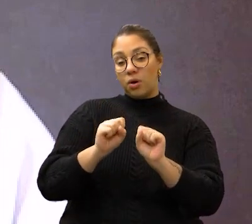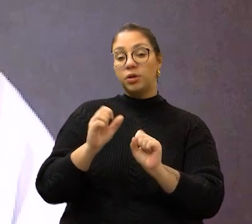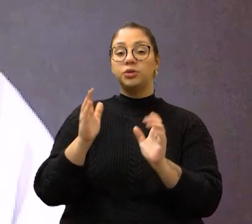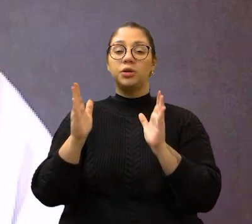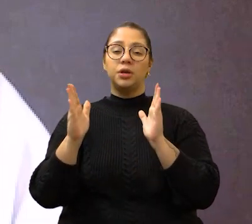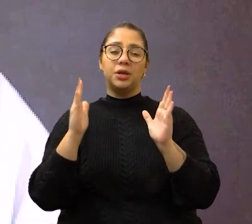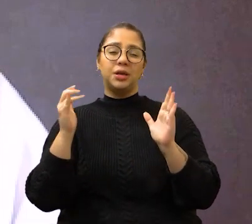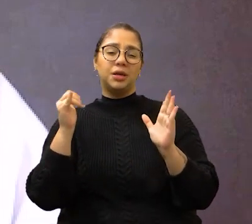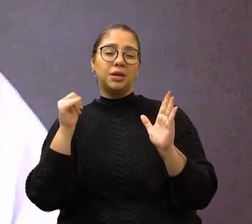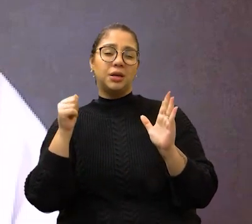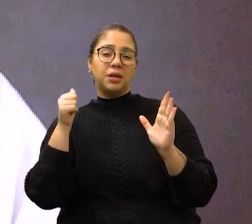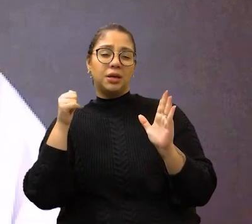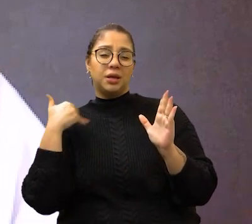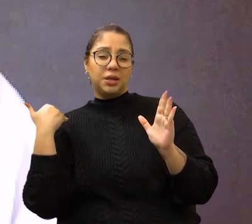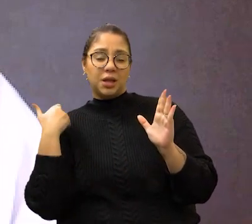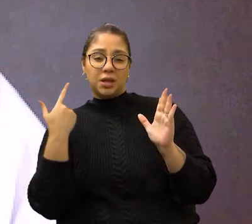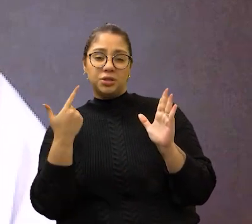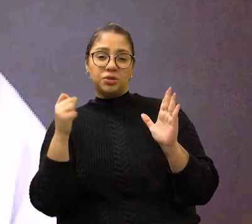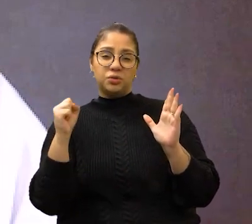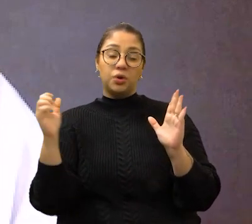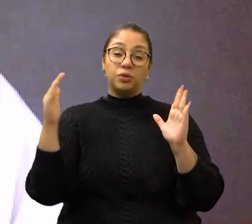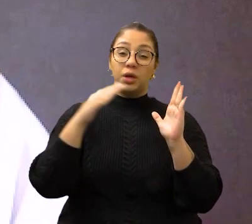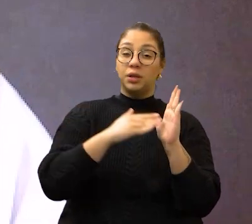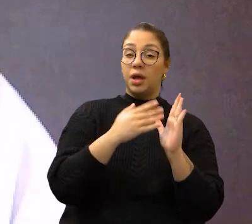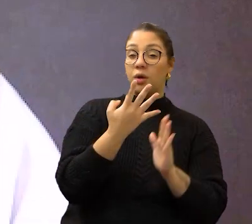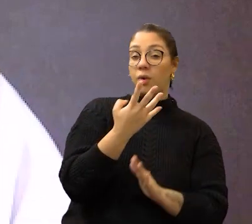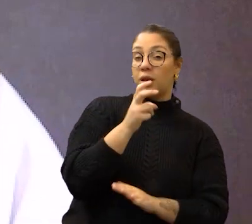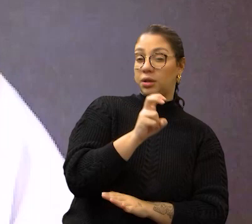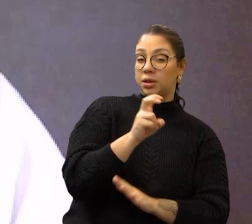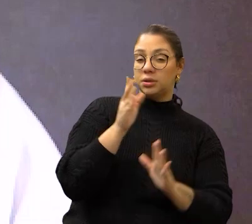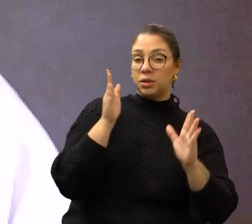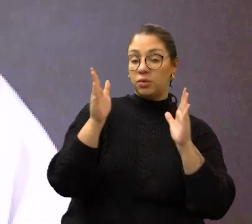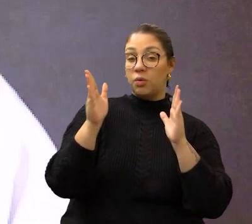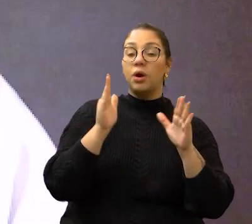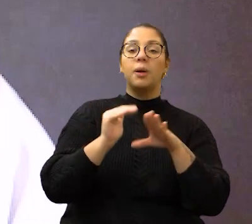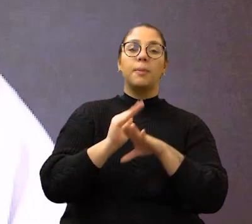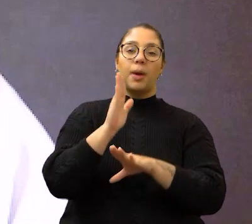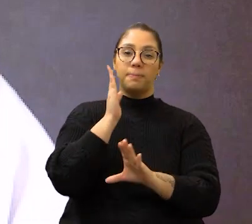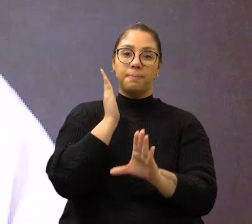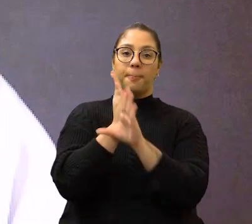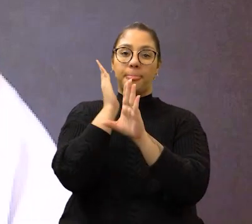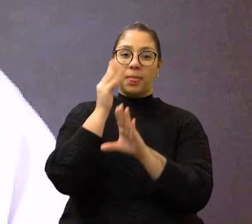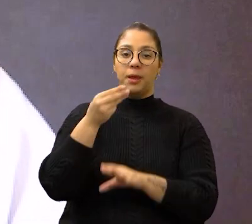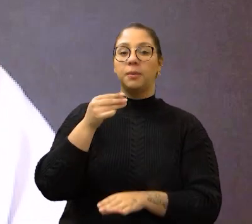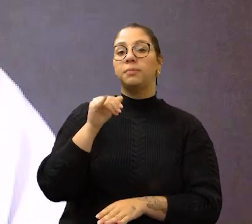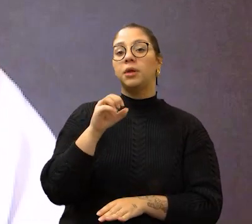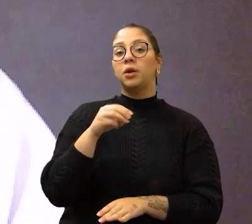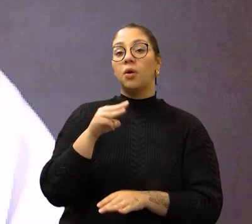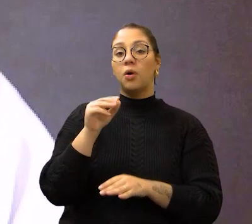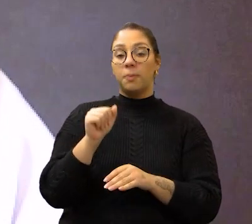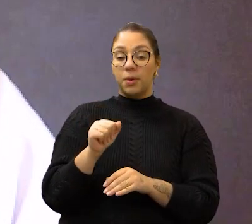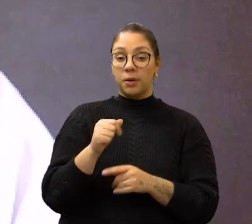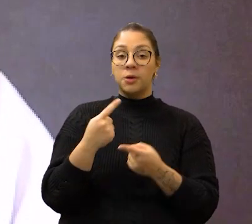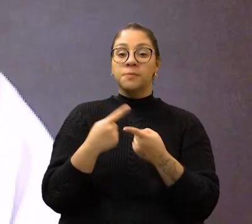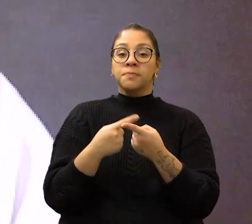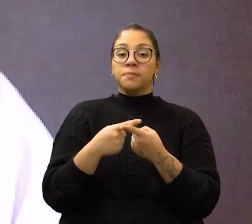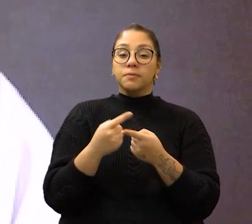18 e 40, 45 anos são as mulheres onde normalmente a gente mais encontra a incidência dos miomas, justamente por